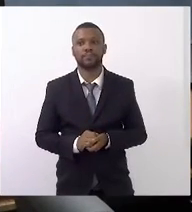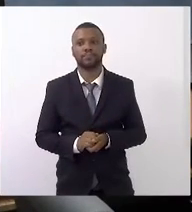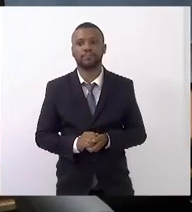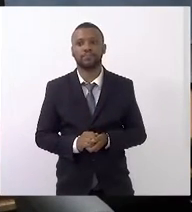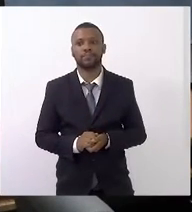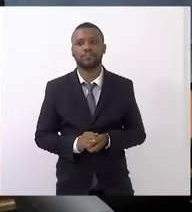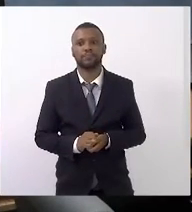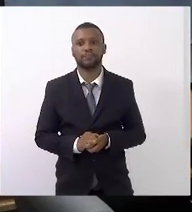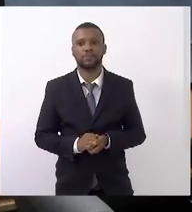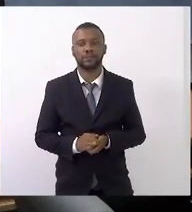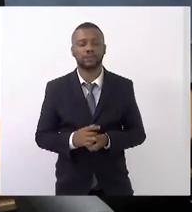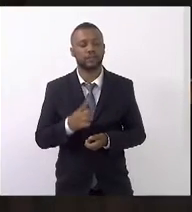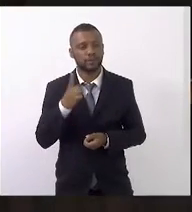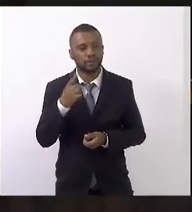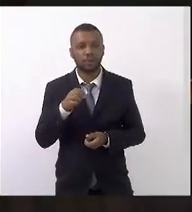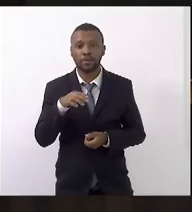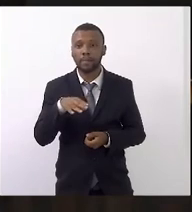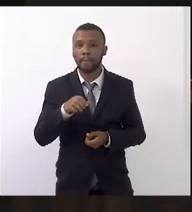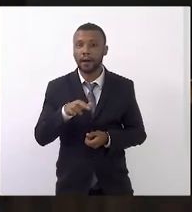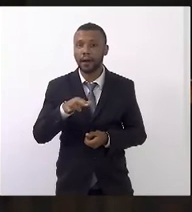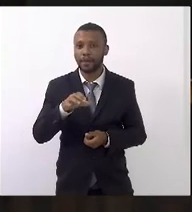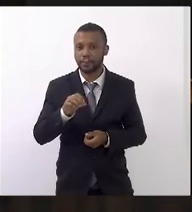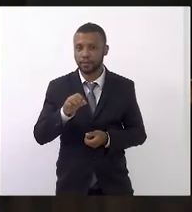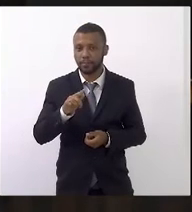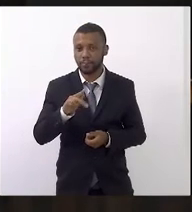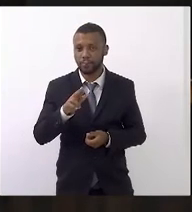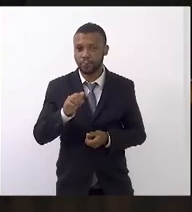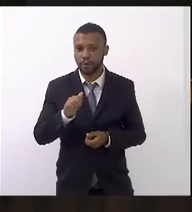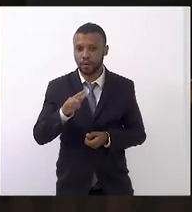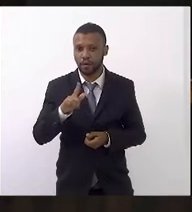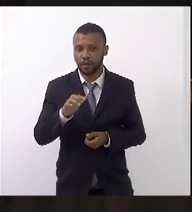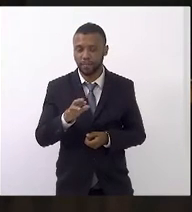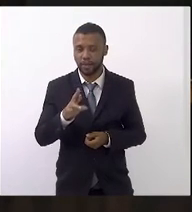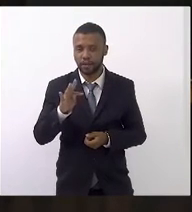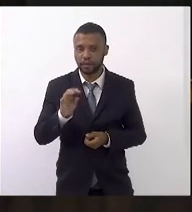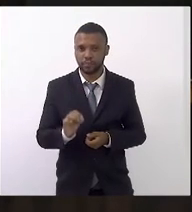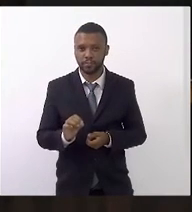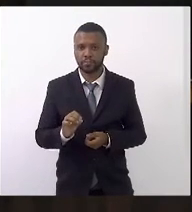também. Deputado Rodrigo Amorim, deputado Márcio Gualberto.